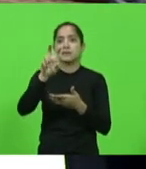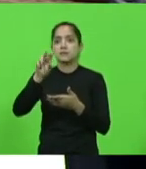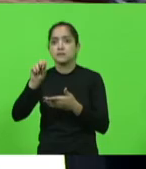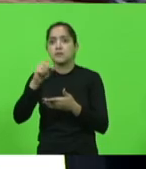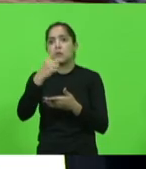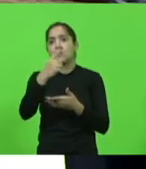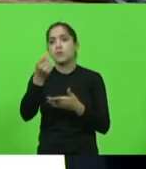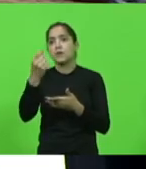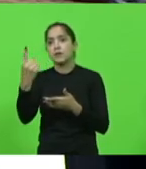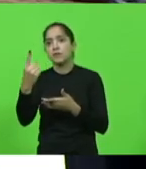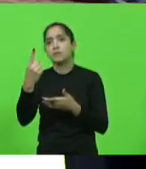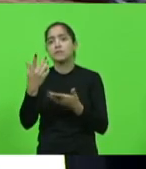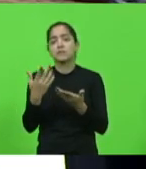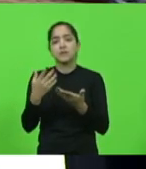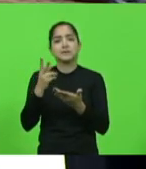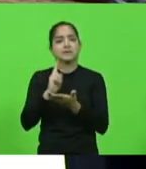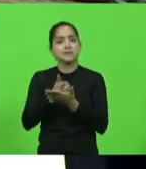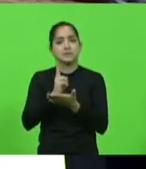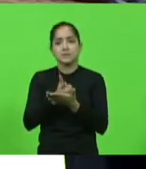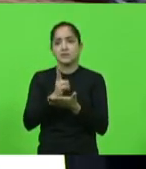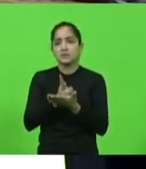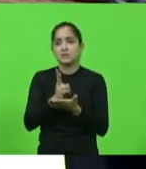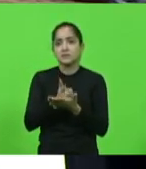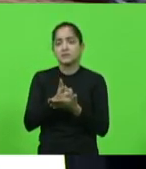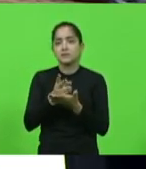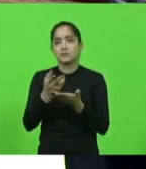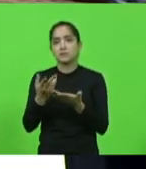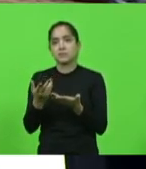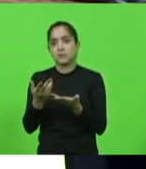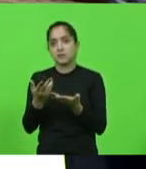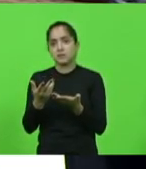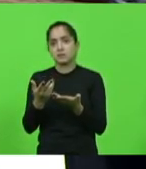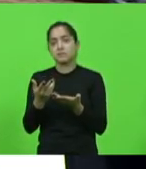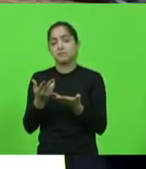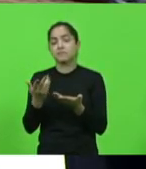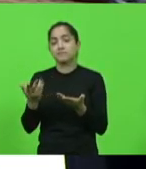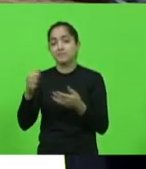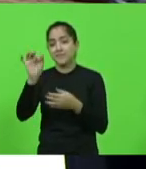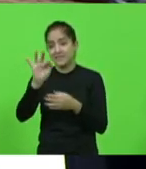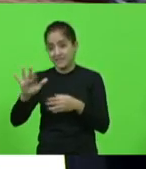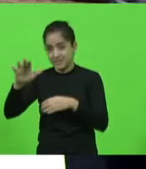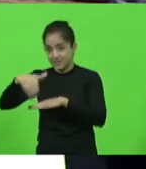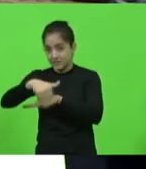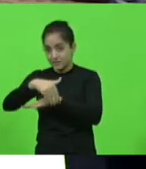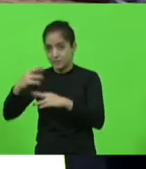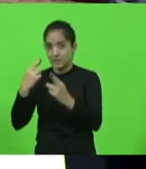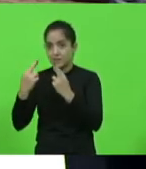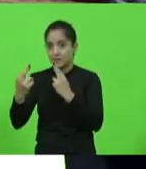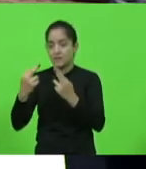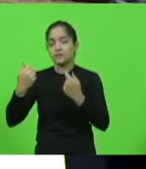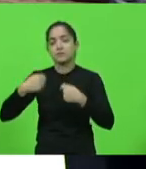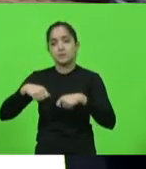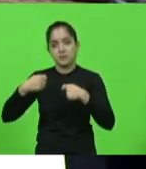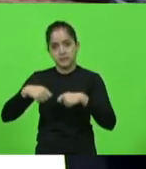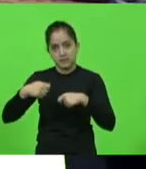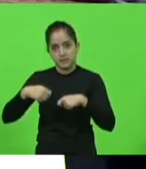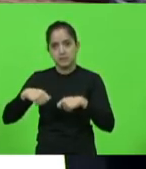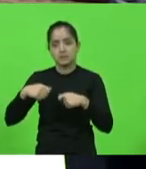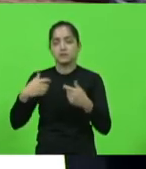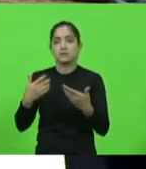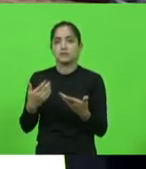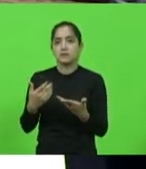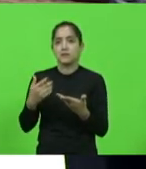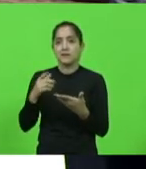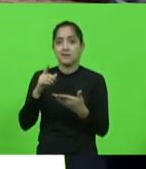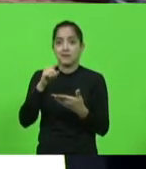161, a 160. Né? Claro, essas são estaduais, mas as federais a gente precisa, acho que, realmente sentar. E o ministro Tarcísio, lá em